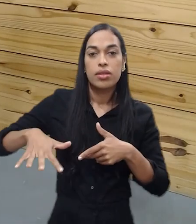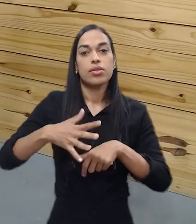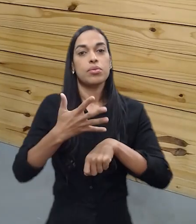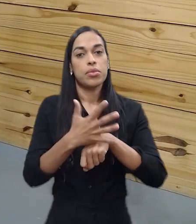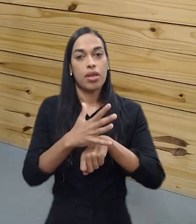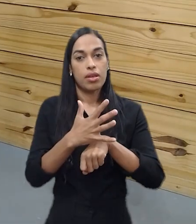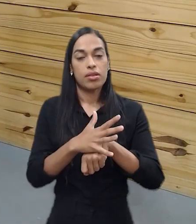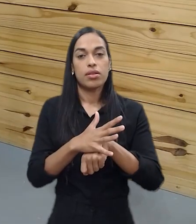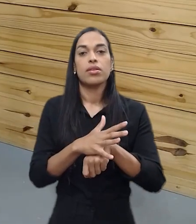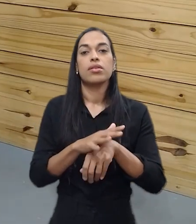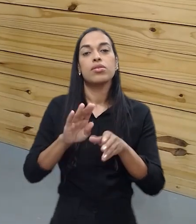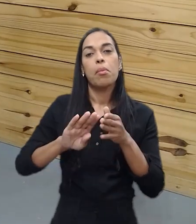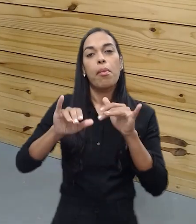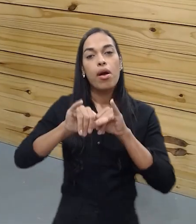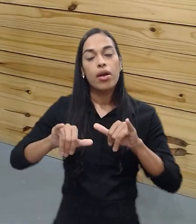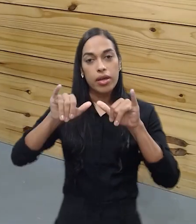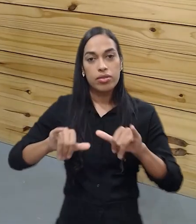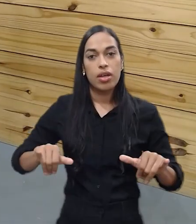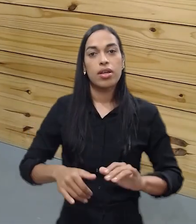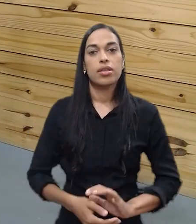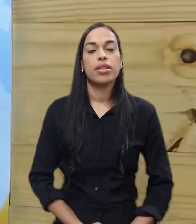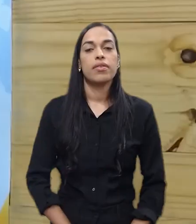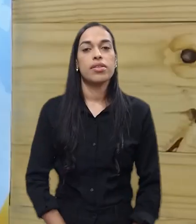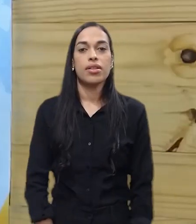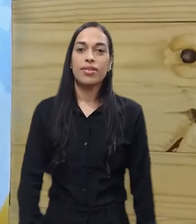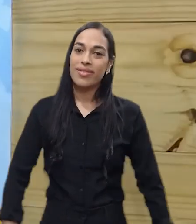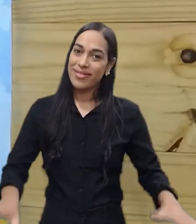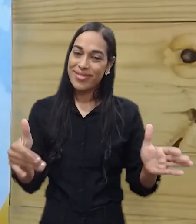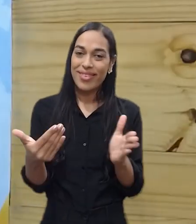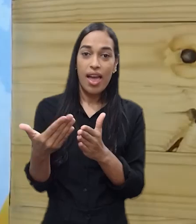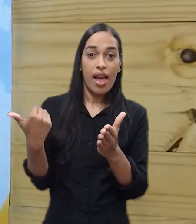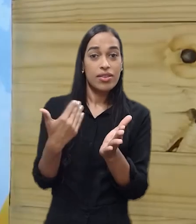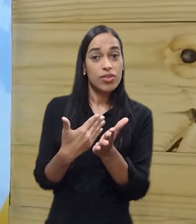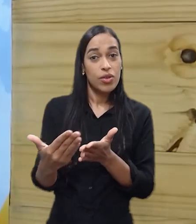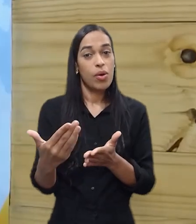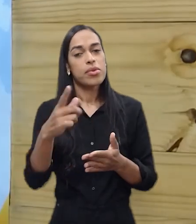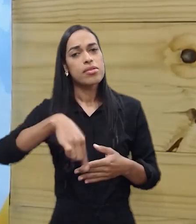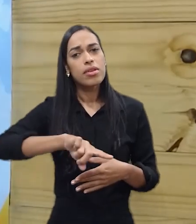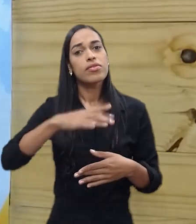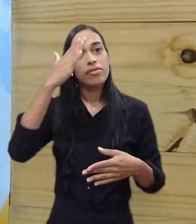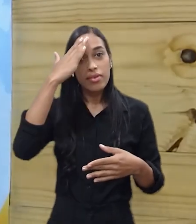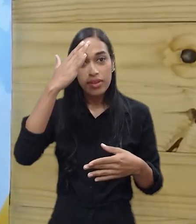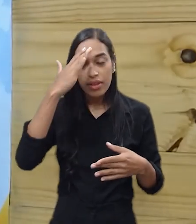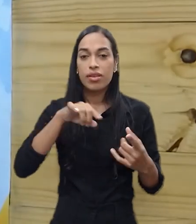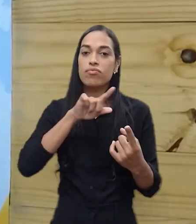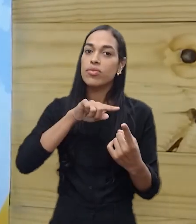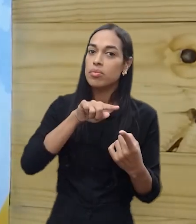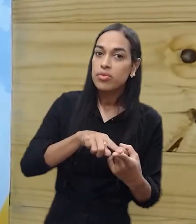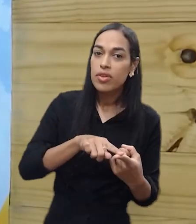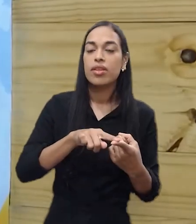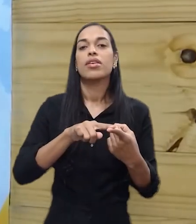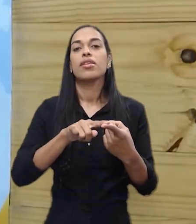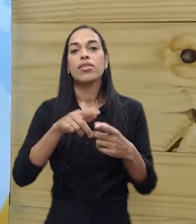práticas em um banco de dados Postgre na nuvem. Antes de começarmos, vamos entender os